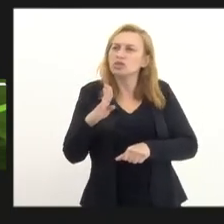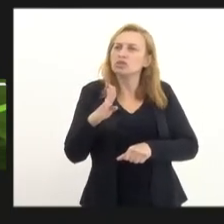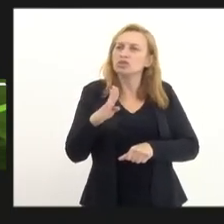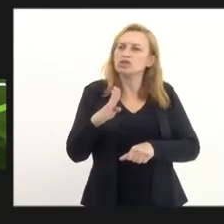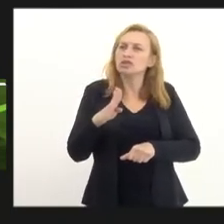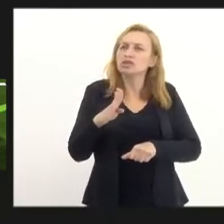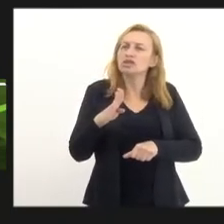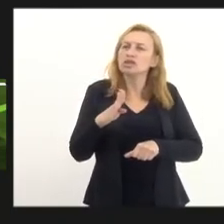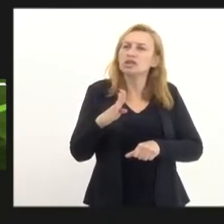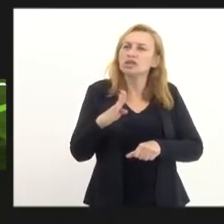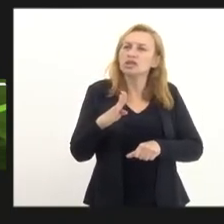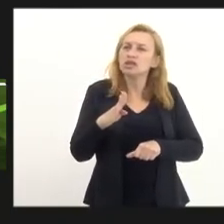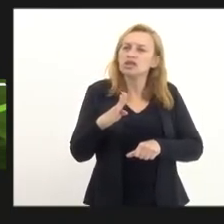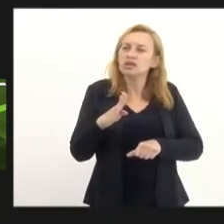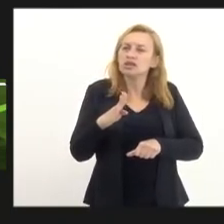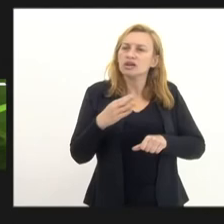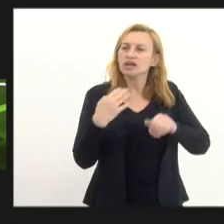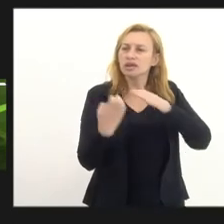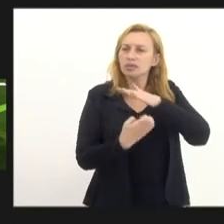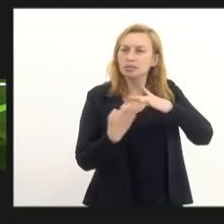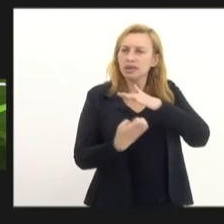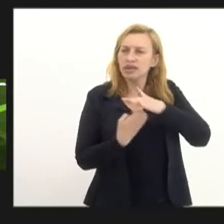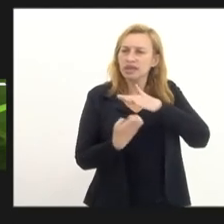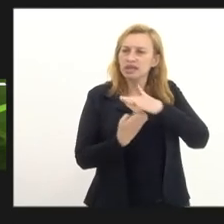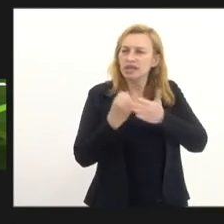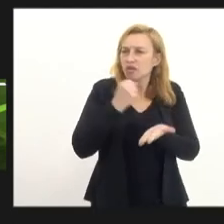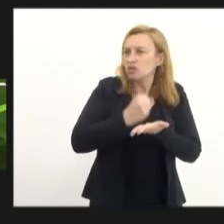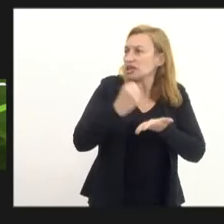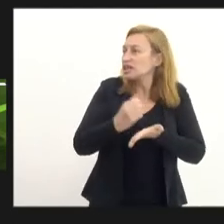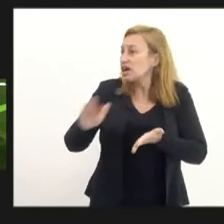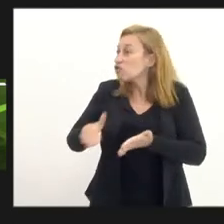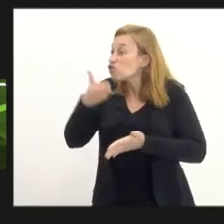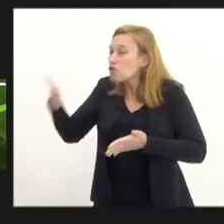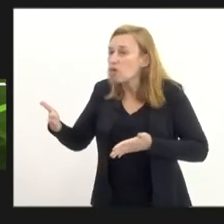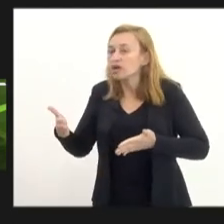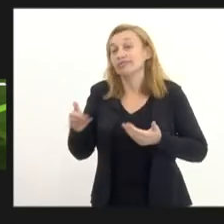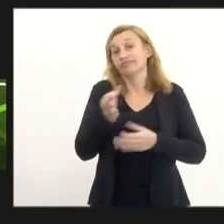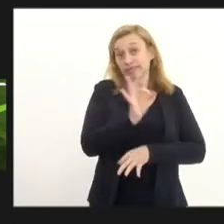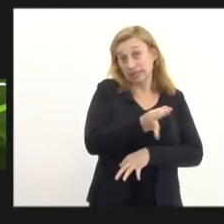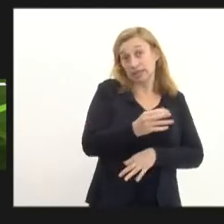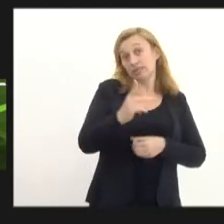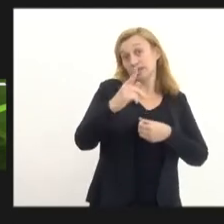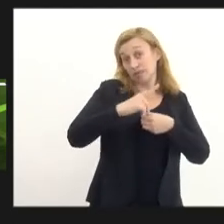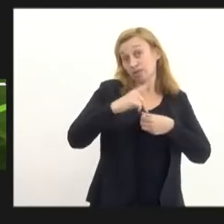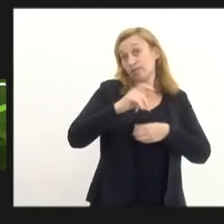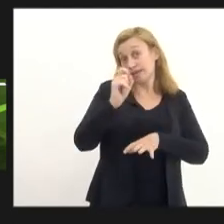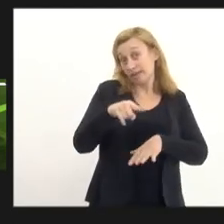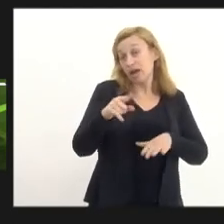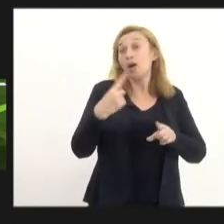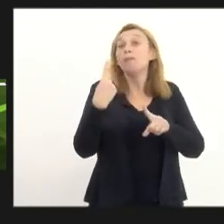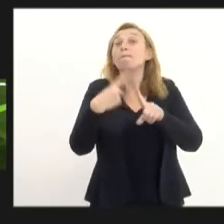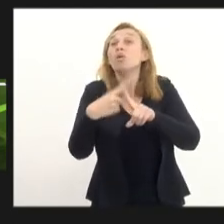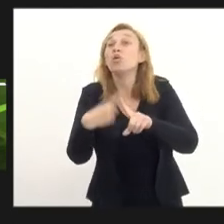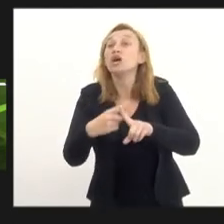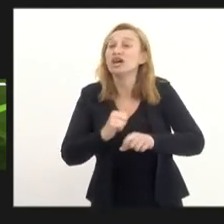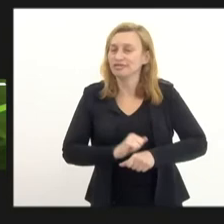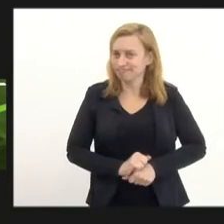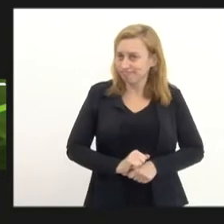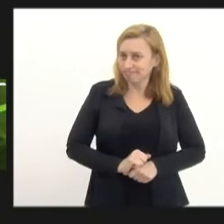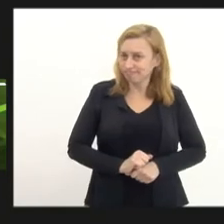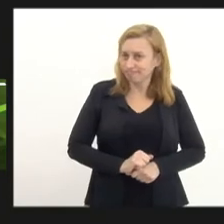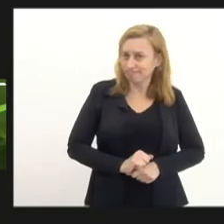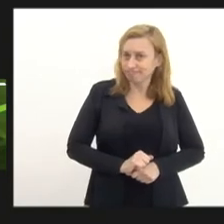as operadoras a contratar fora, né, a gente, inclusive a Petrobras, né, porque